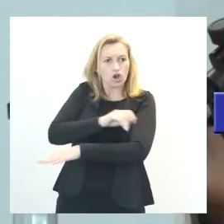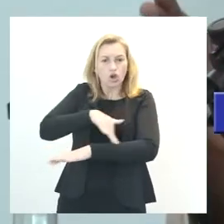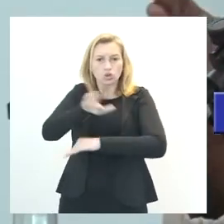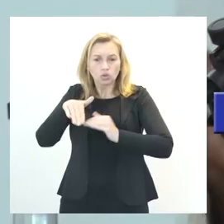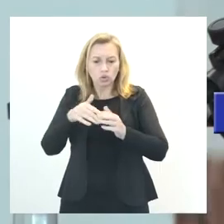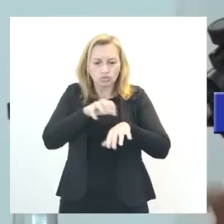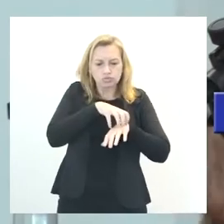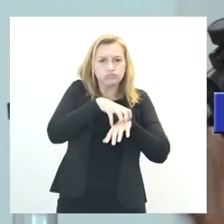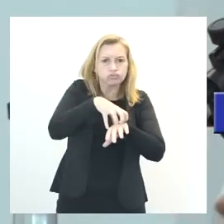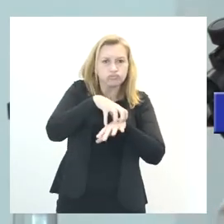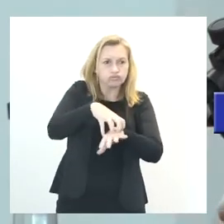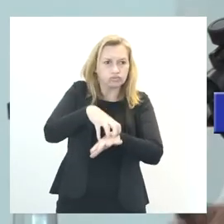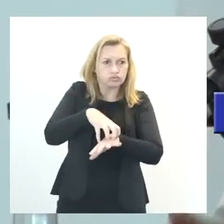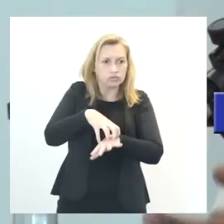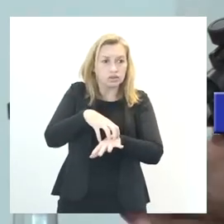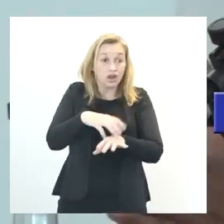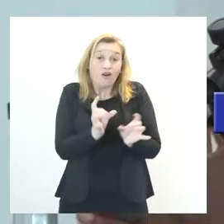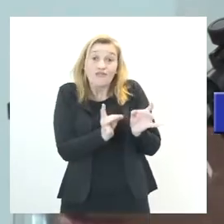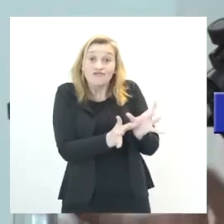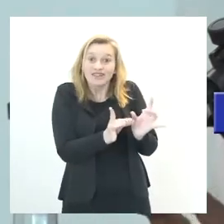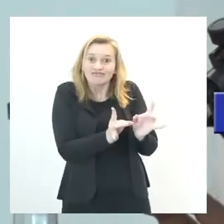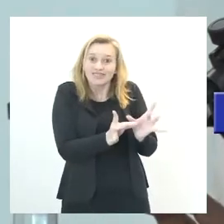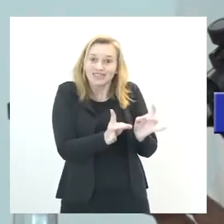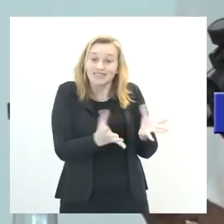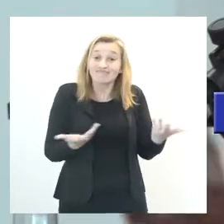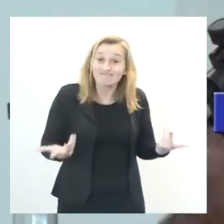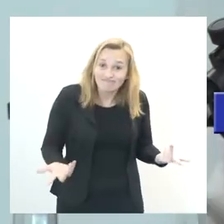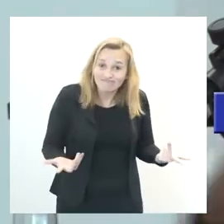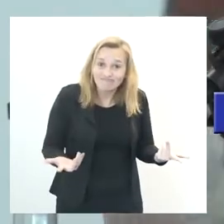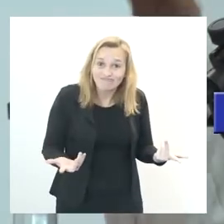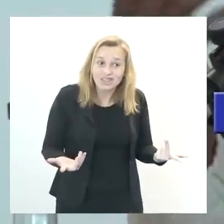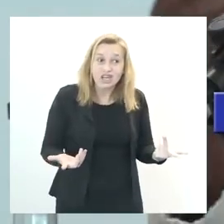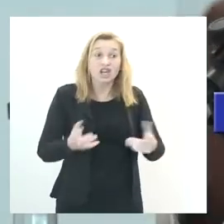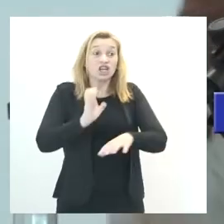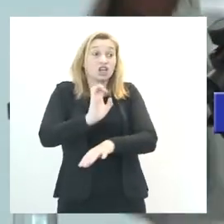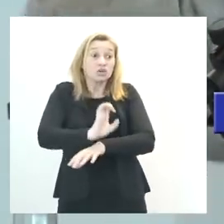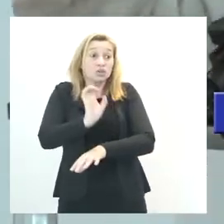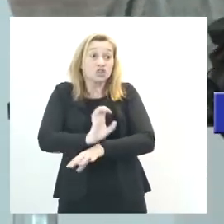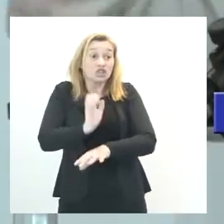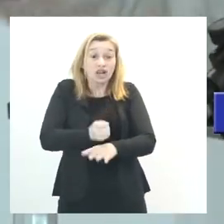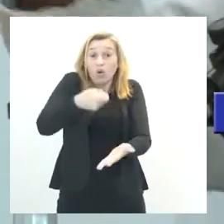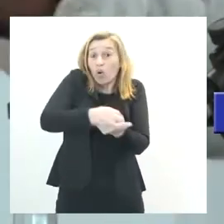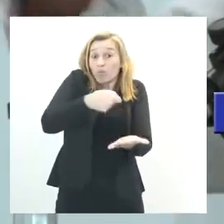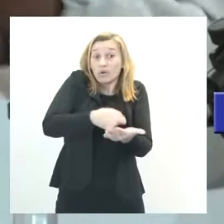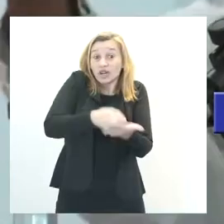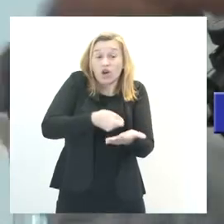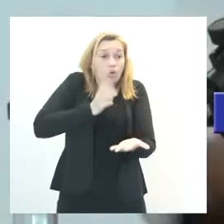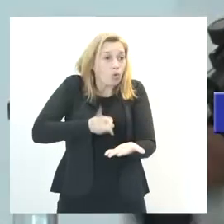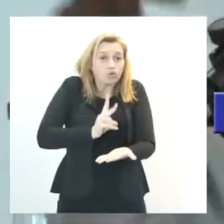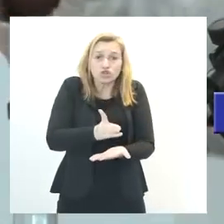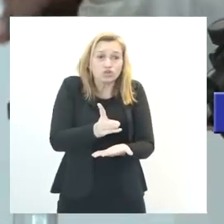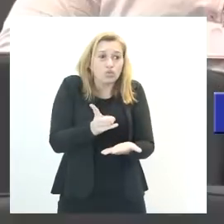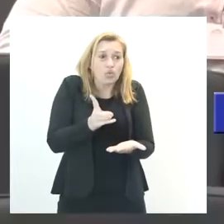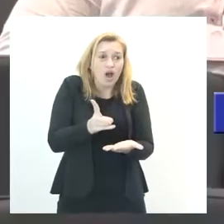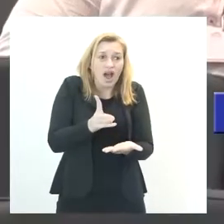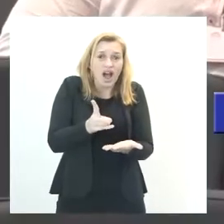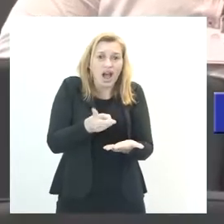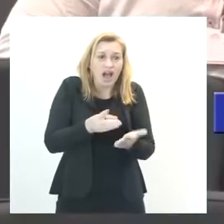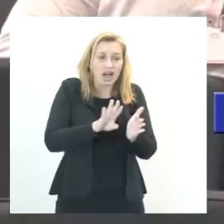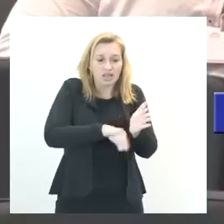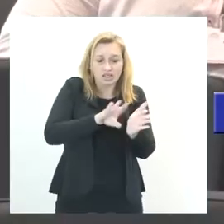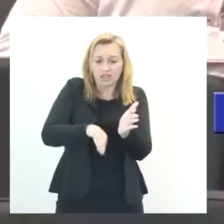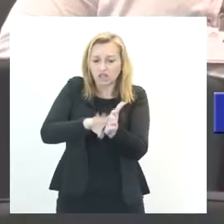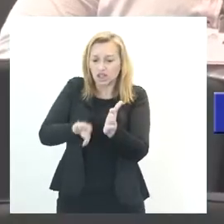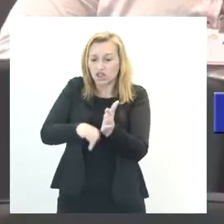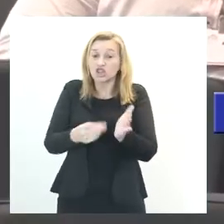tá privatizados eu preciso de concessão e que o estado se obriga a continuar gastando dinheiro que é meu o que é teu que ele